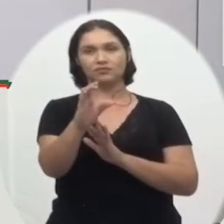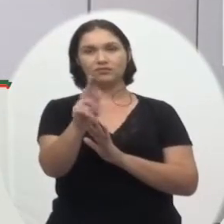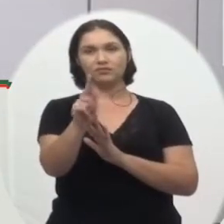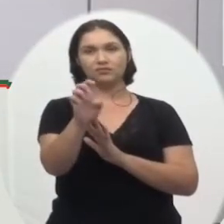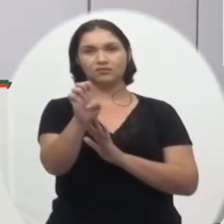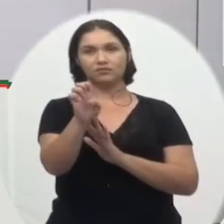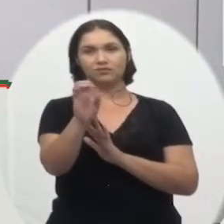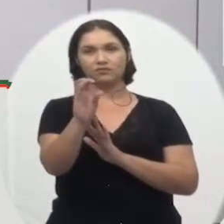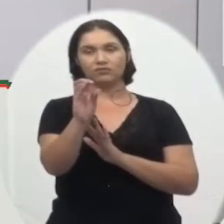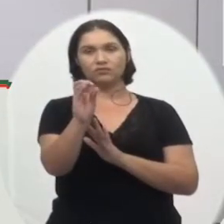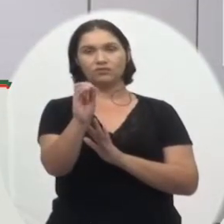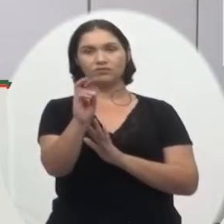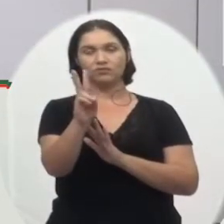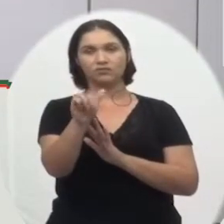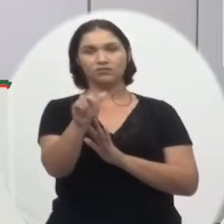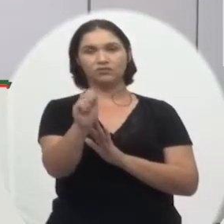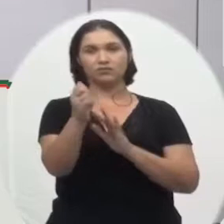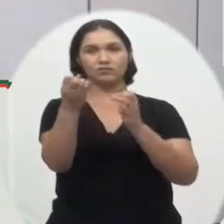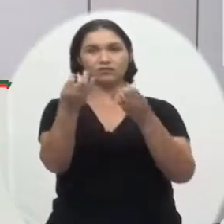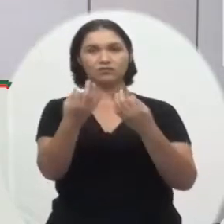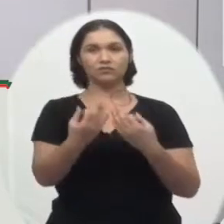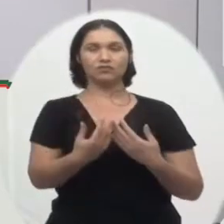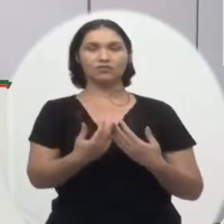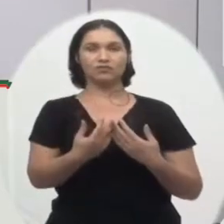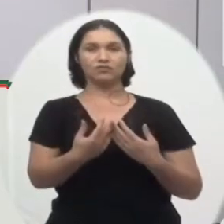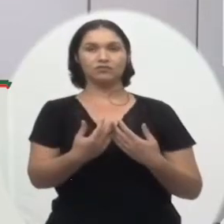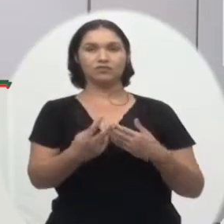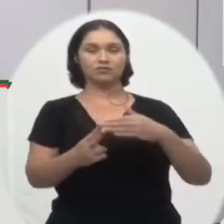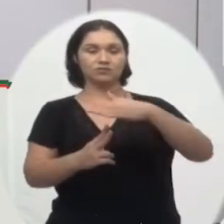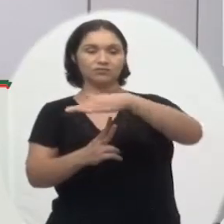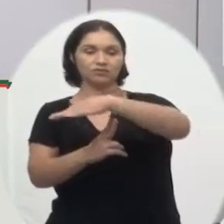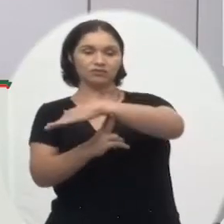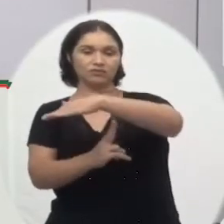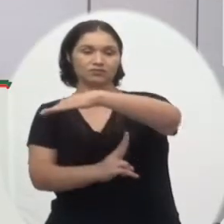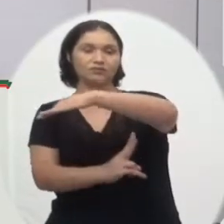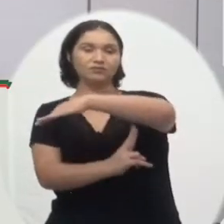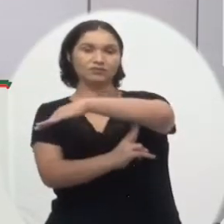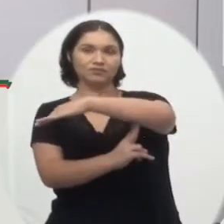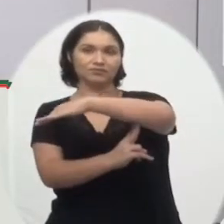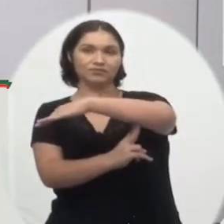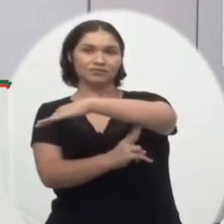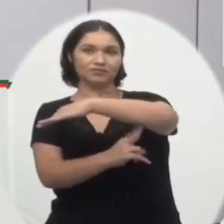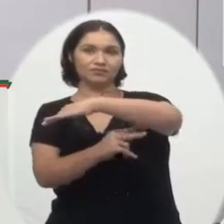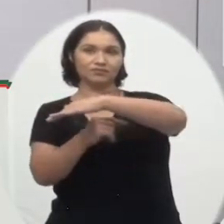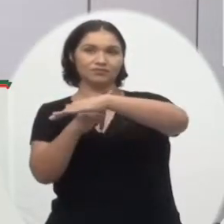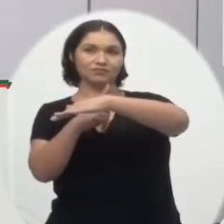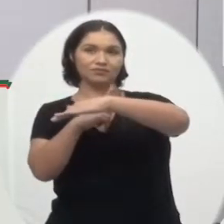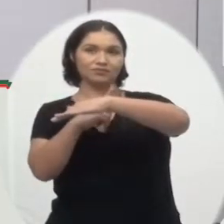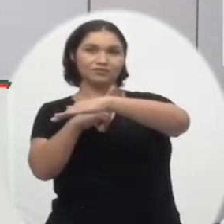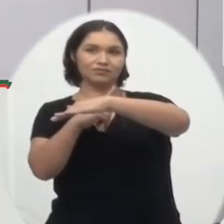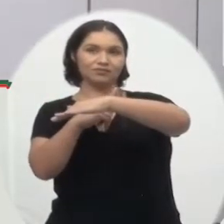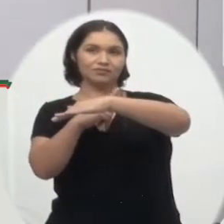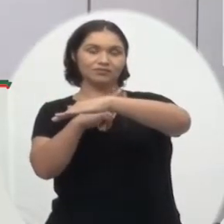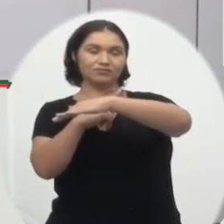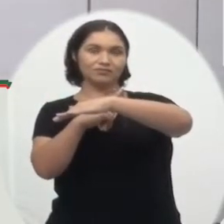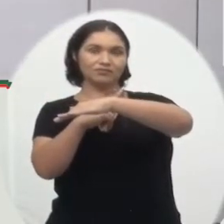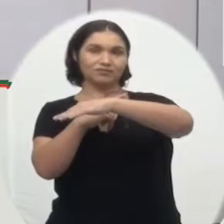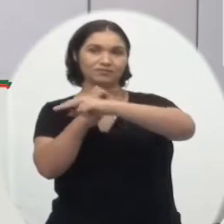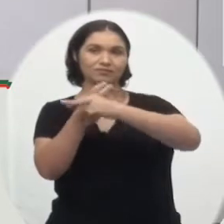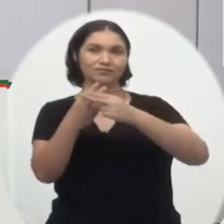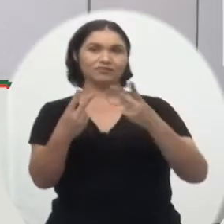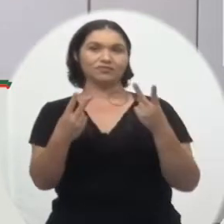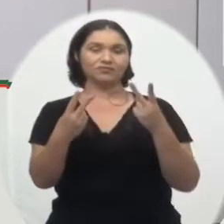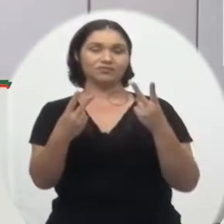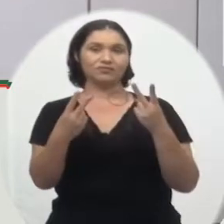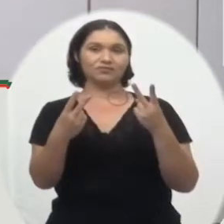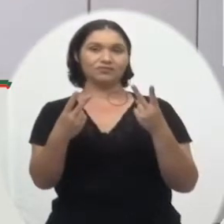Giovanna Zanetti colocou no que diz respeito às pontes de madeiras. Tem coisas que tem que estar na essência, né? Na